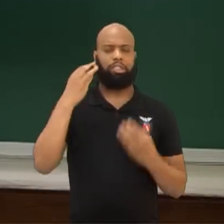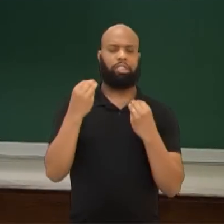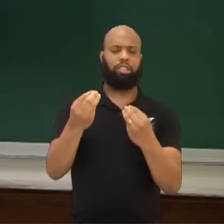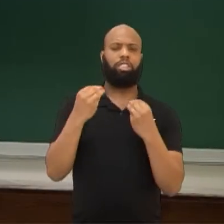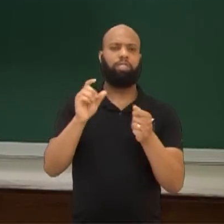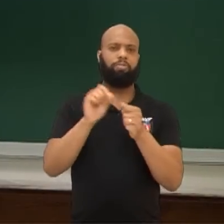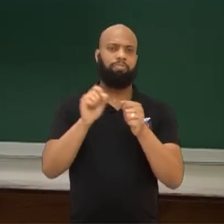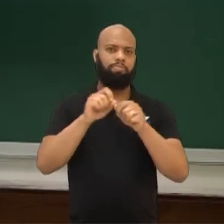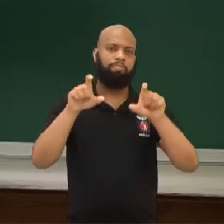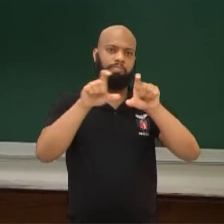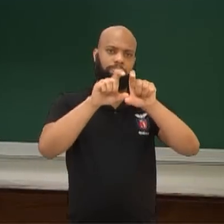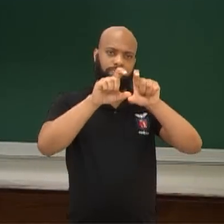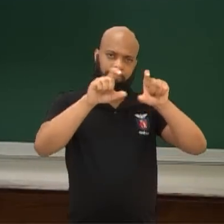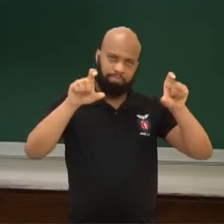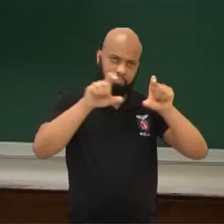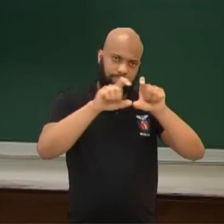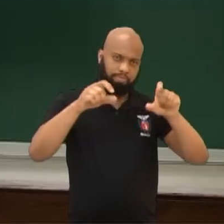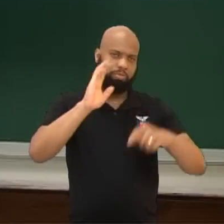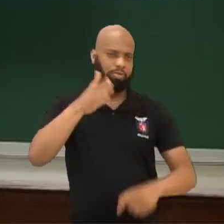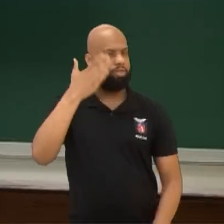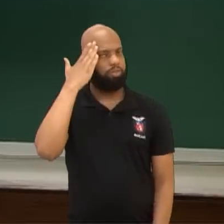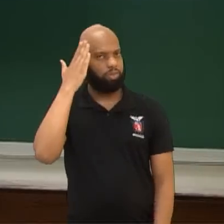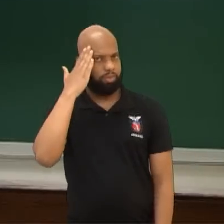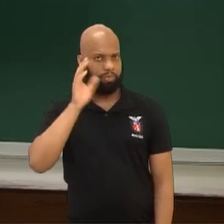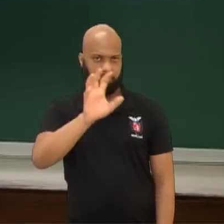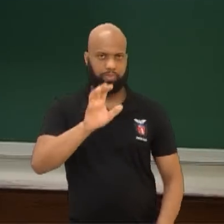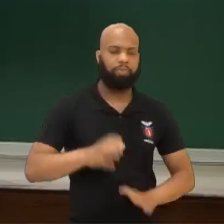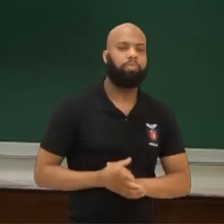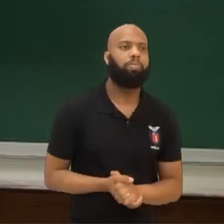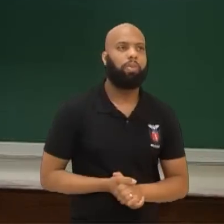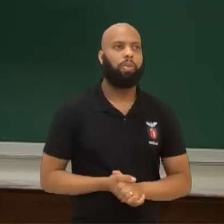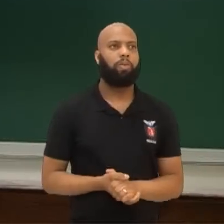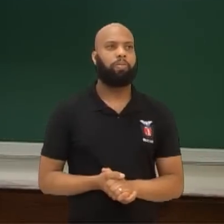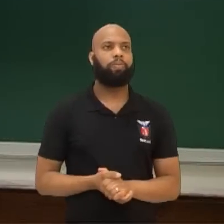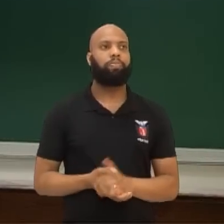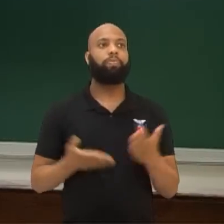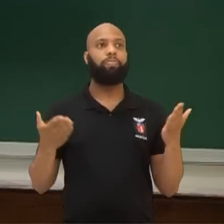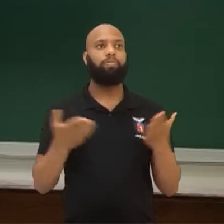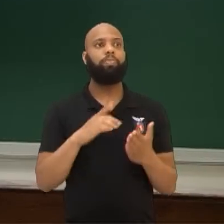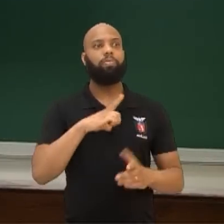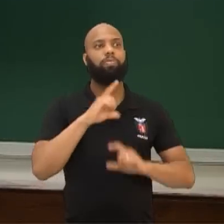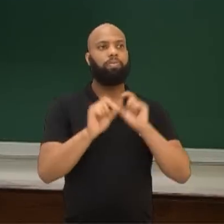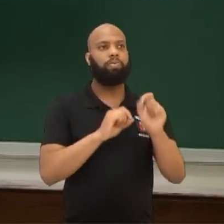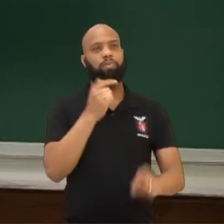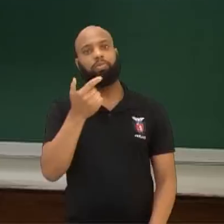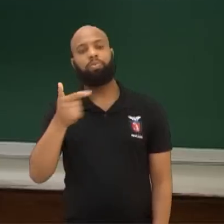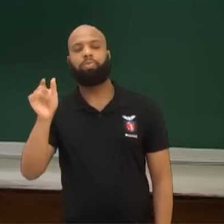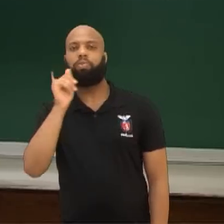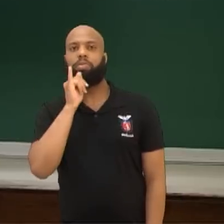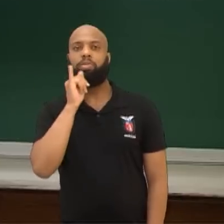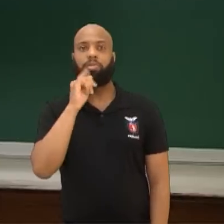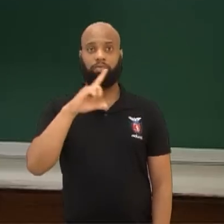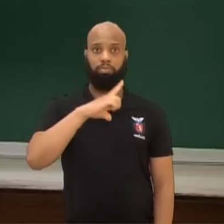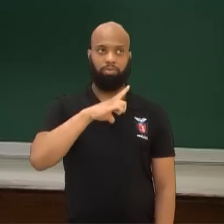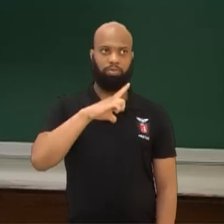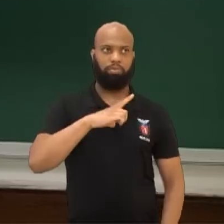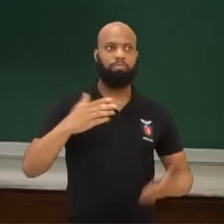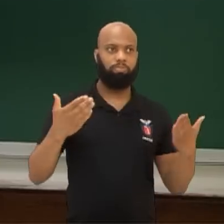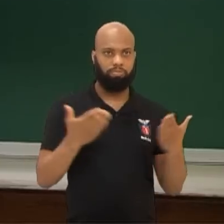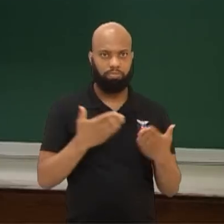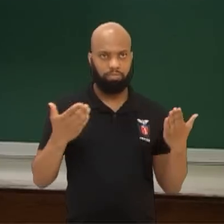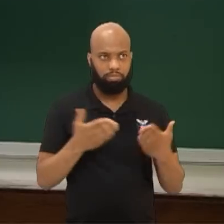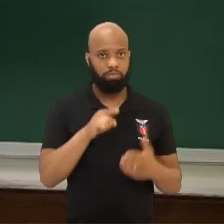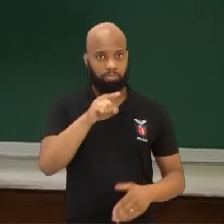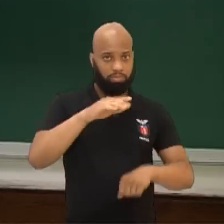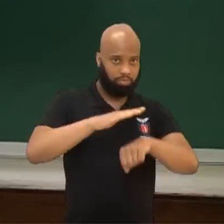sabendo tranquilamente, porque já vimos isso nas aulas anteriores, tá bom? Agora, eu vou dar um outro exemplo, mas que